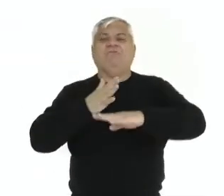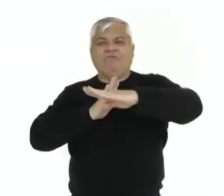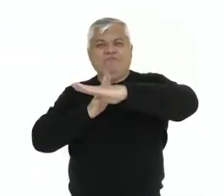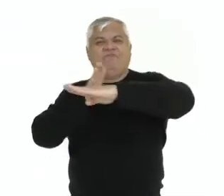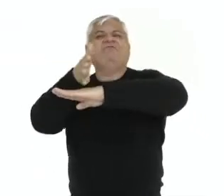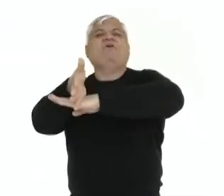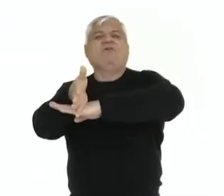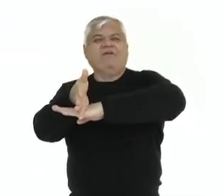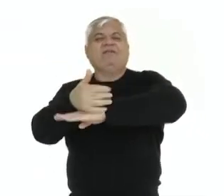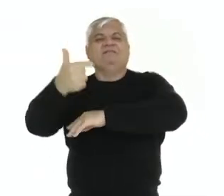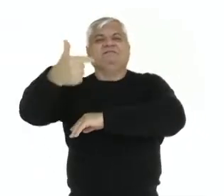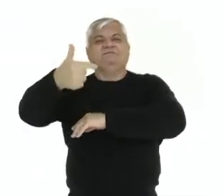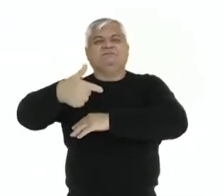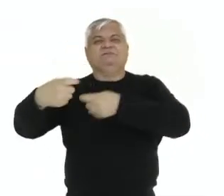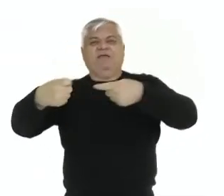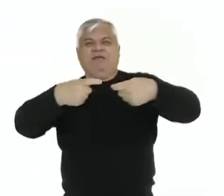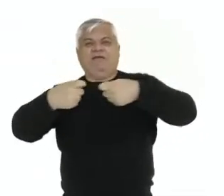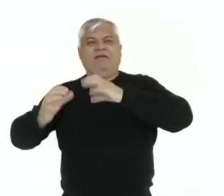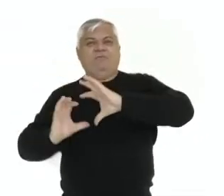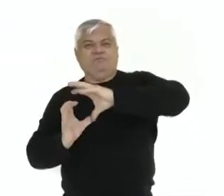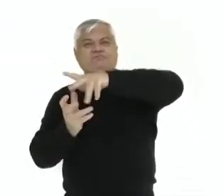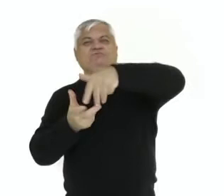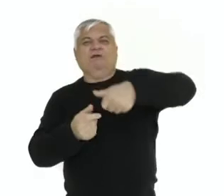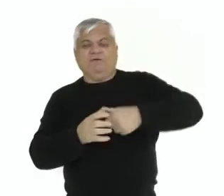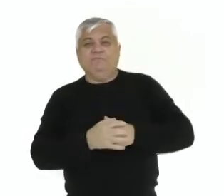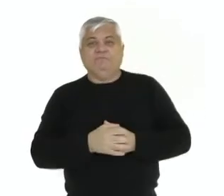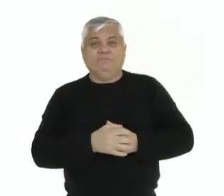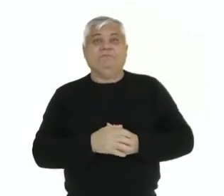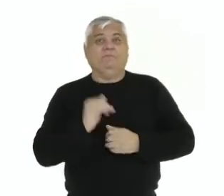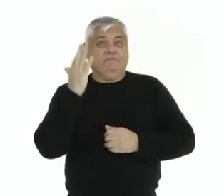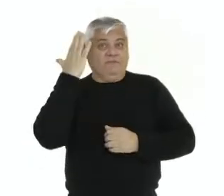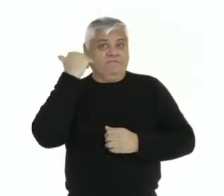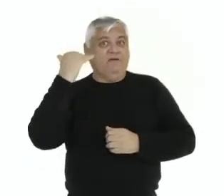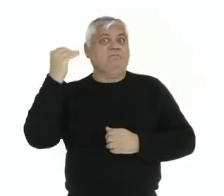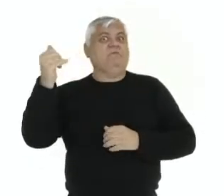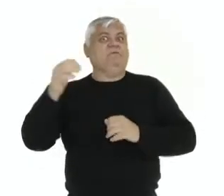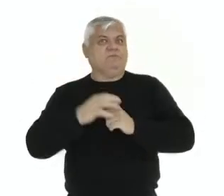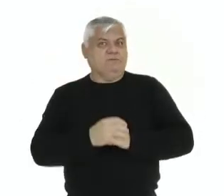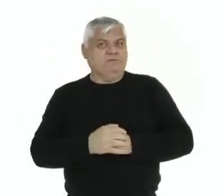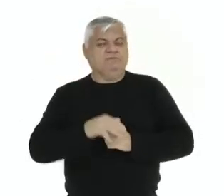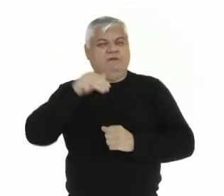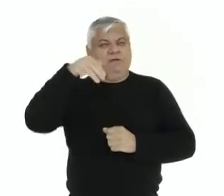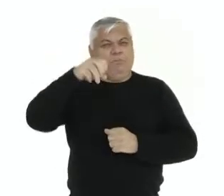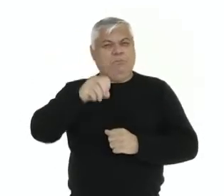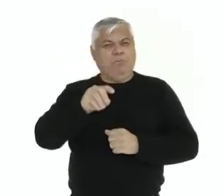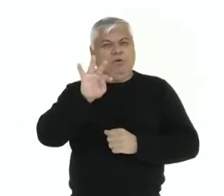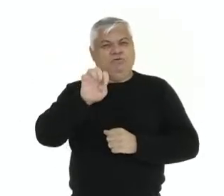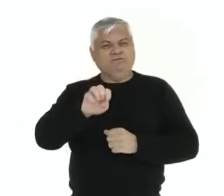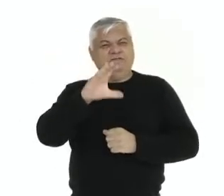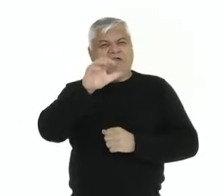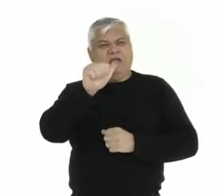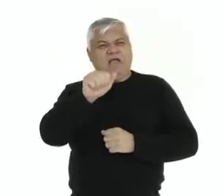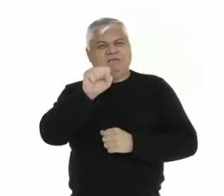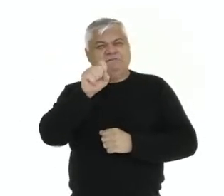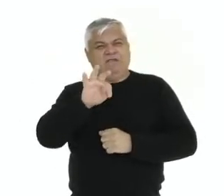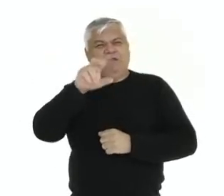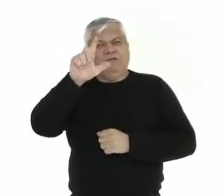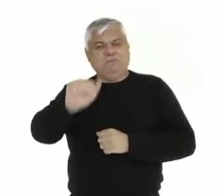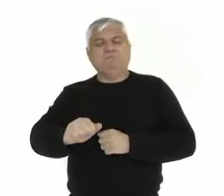da Segunda Guerra Mundial, né? A famosa Batalha de Monte Castelo, em que o Exército Brasileiro